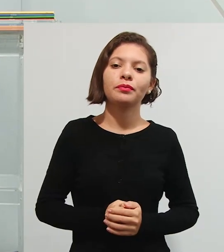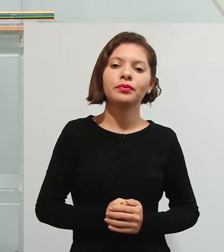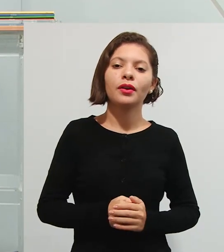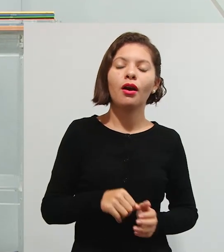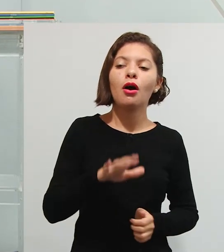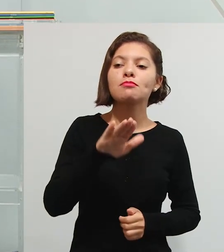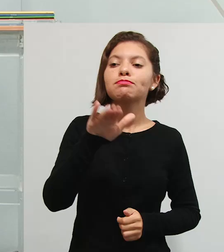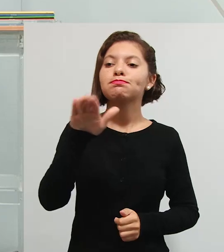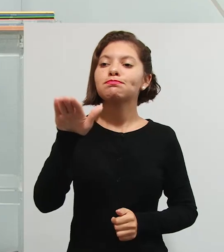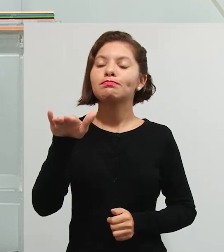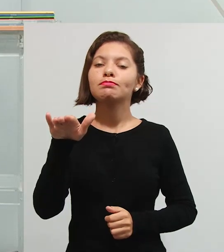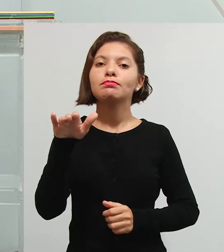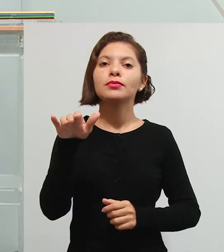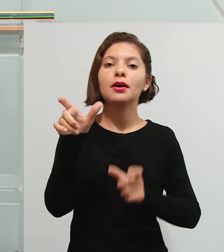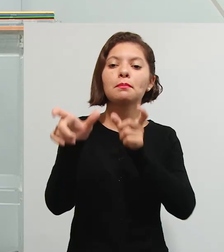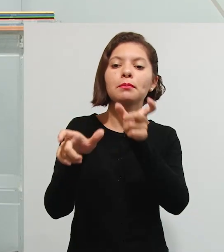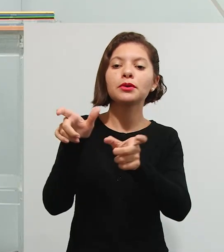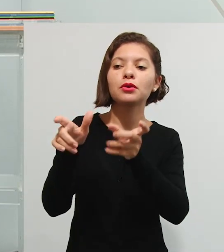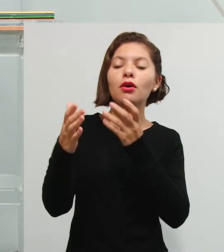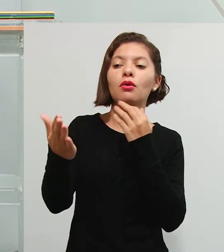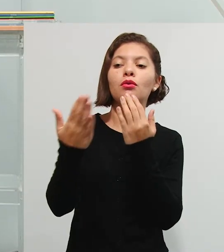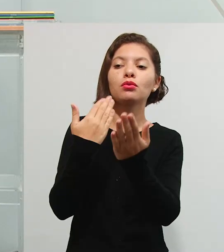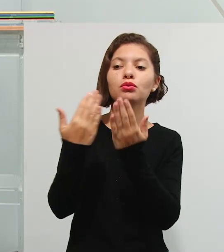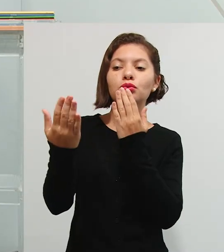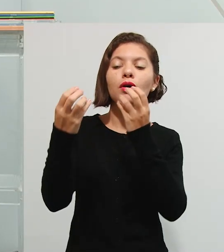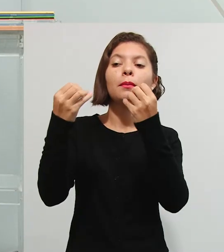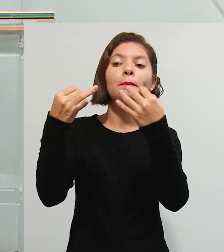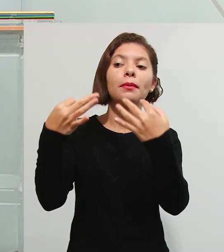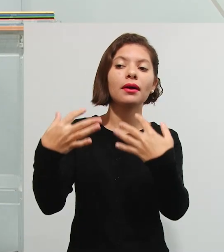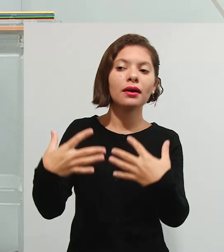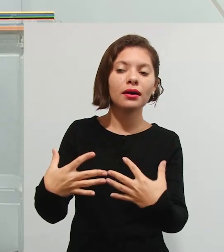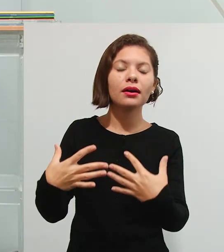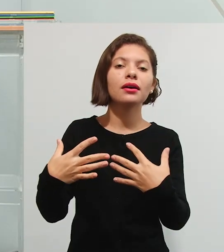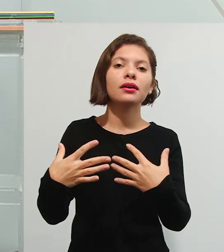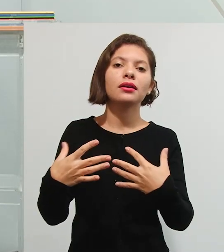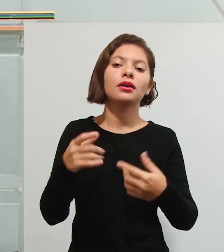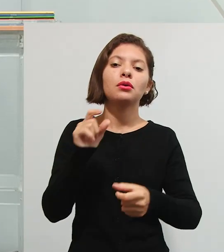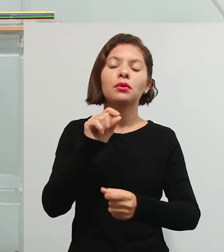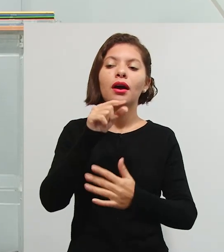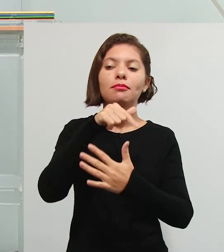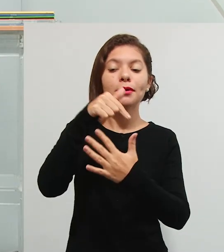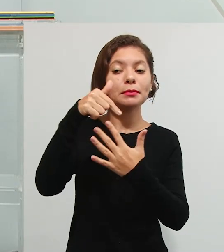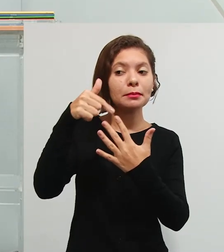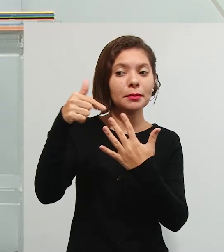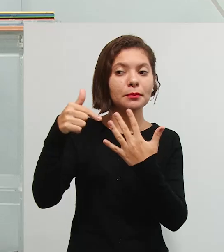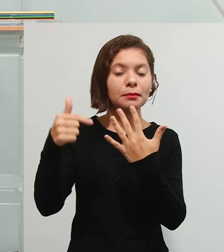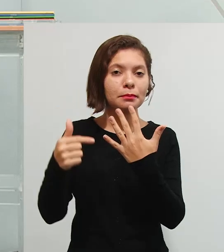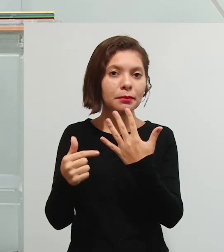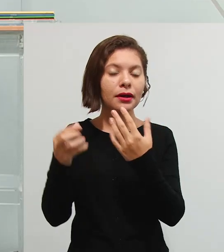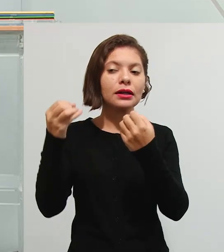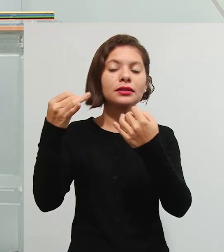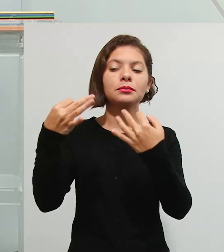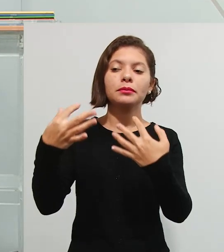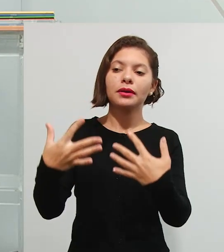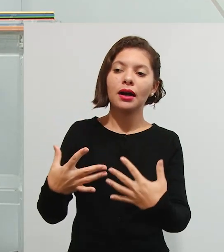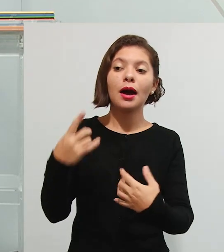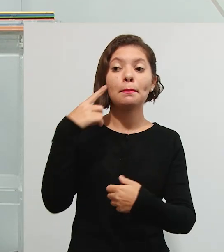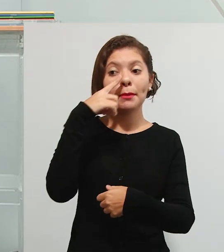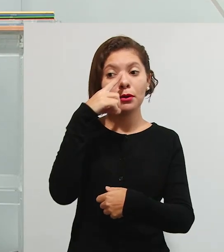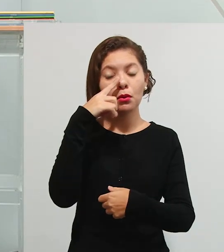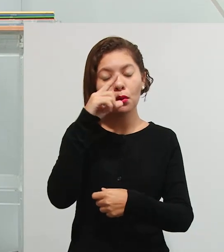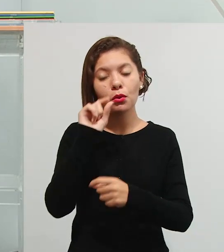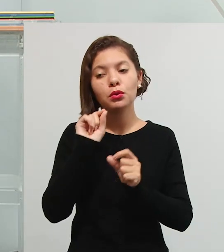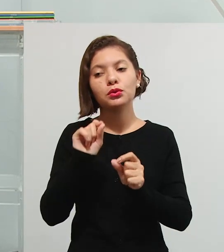possíveis participantes para um diálogo, esclareça com eles quais são as etapas da pesquisa, quais são os riscos